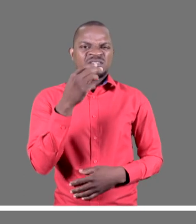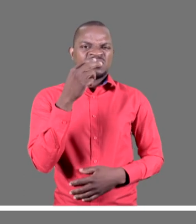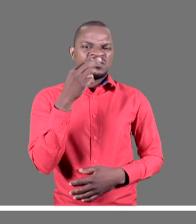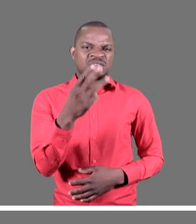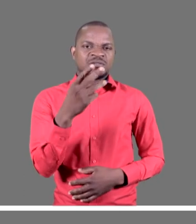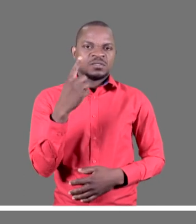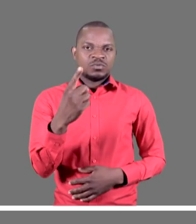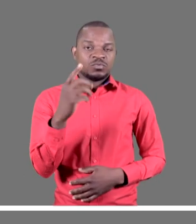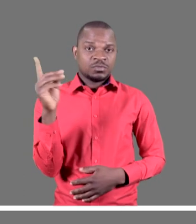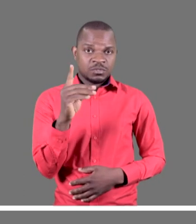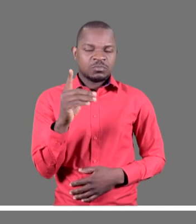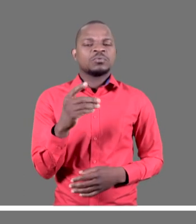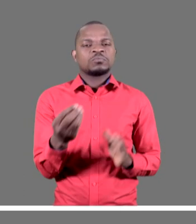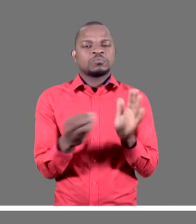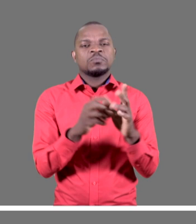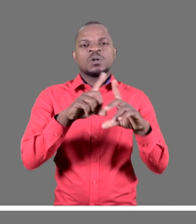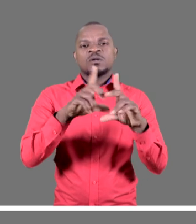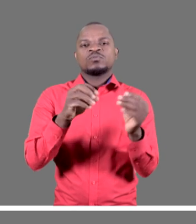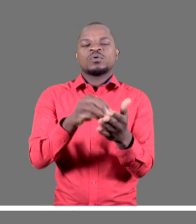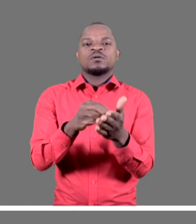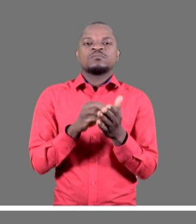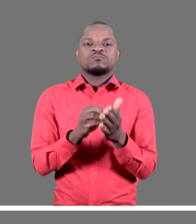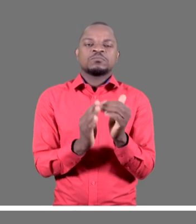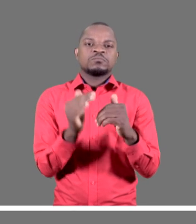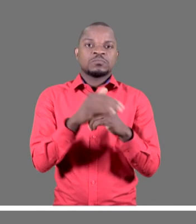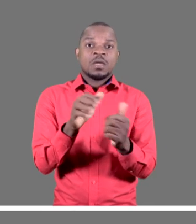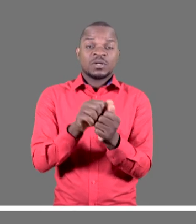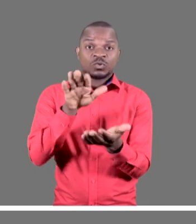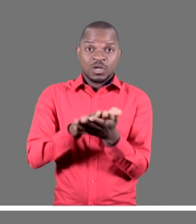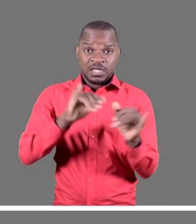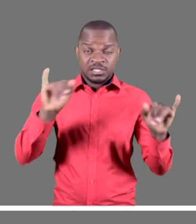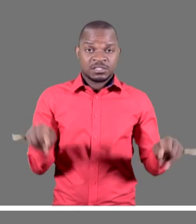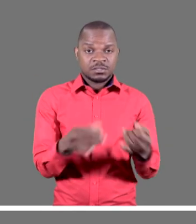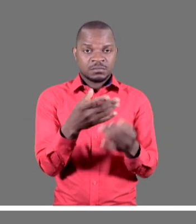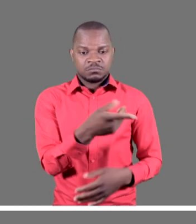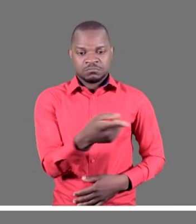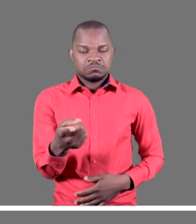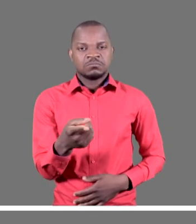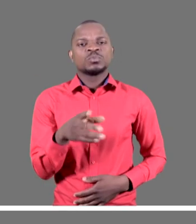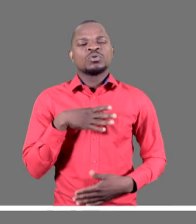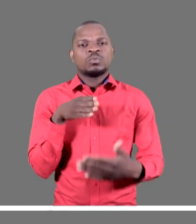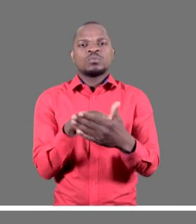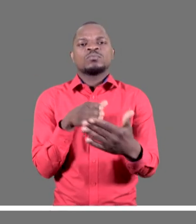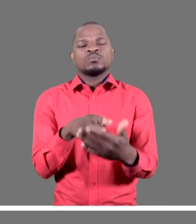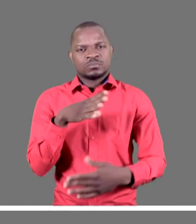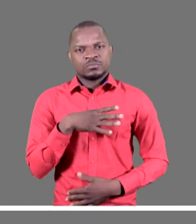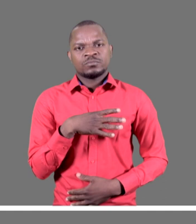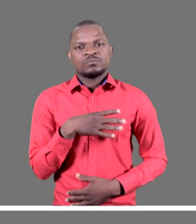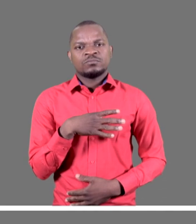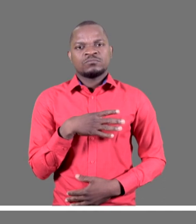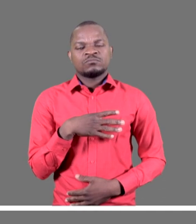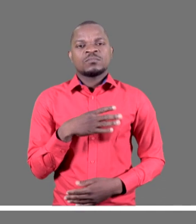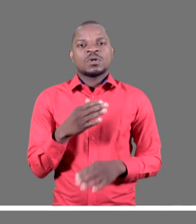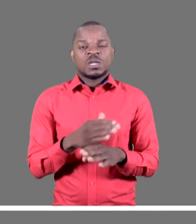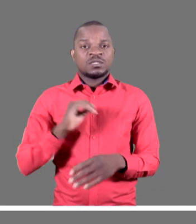dezembro, a fala de acessibilidade, mas aqui onde nós estamos no parque, há pouco tempo vimos a dificuldade da